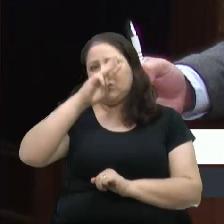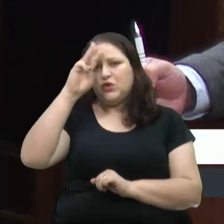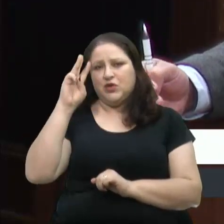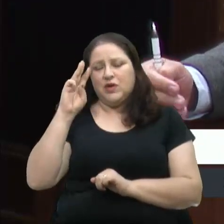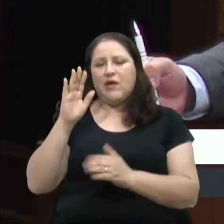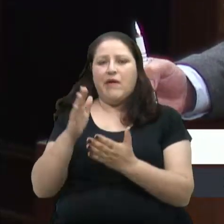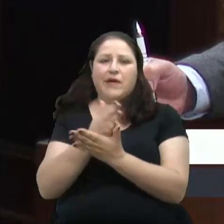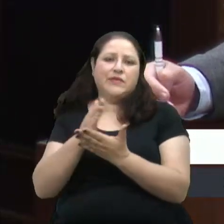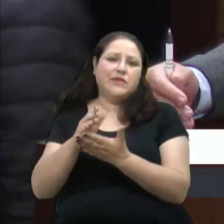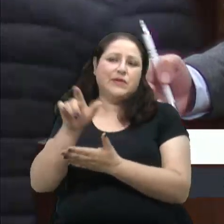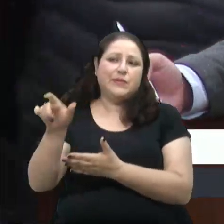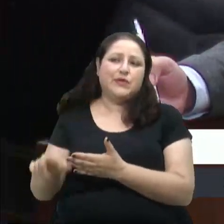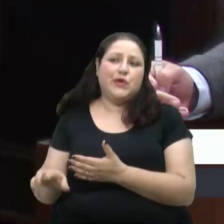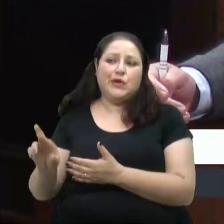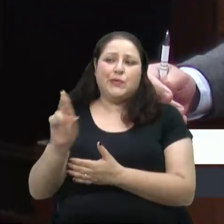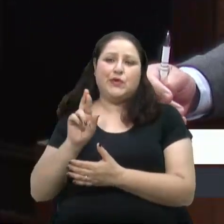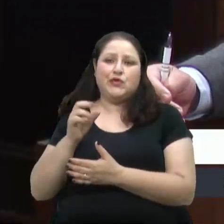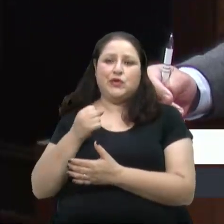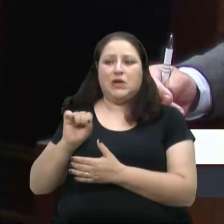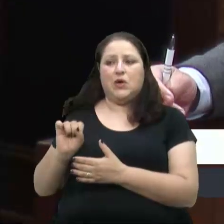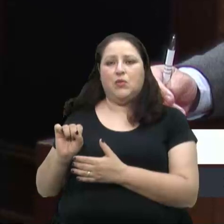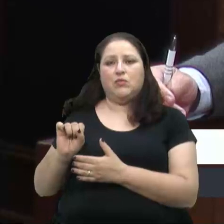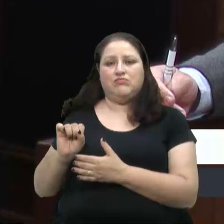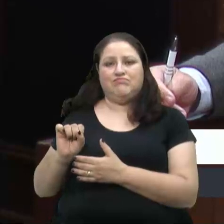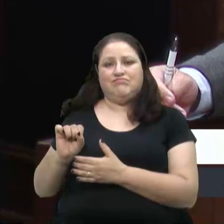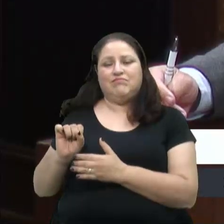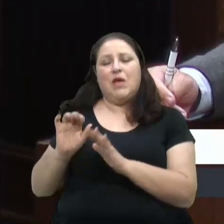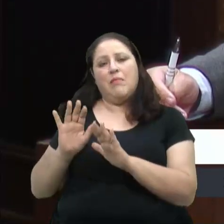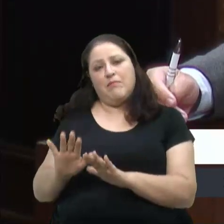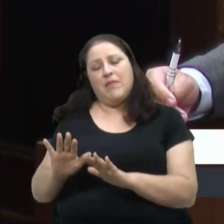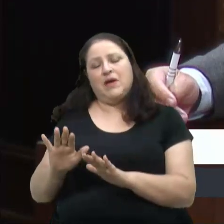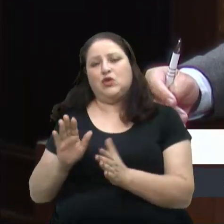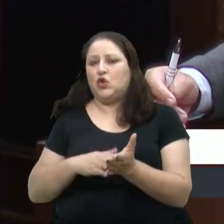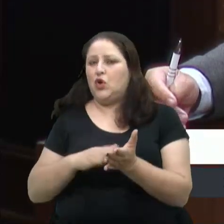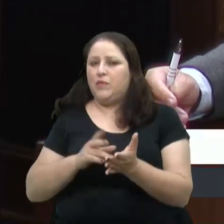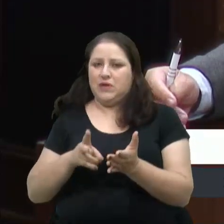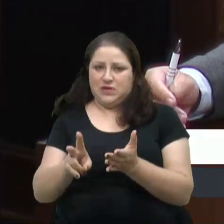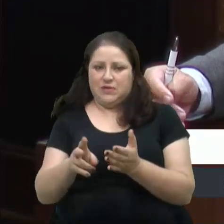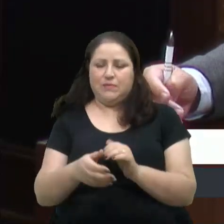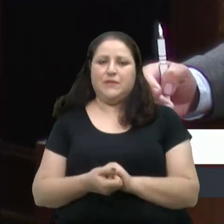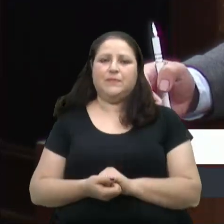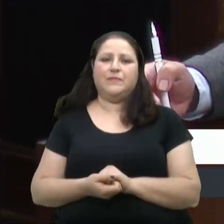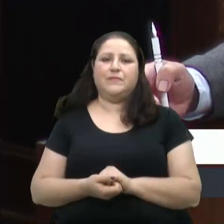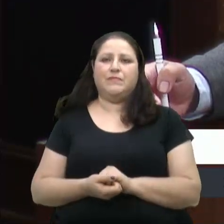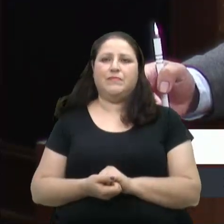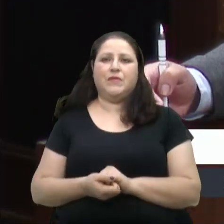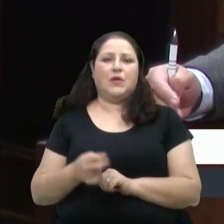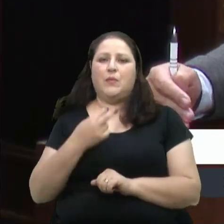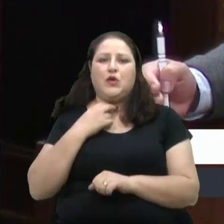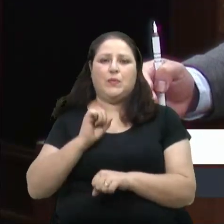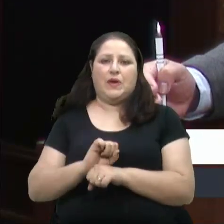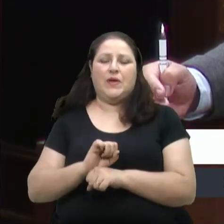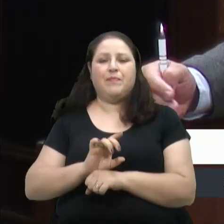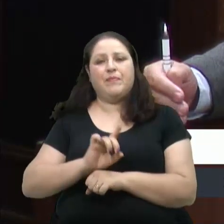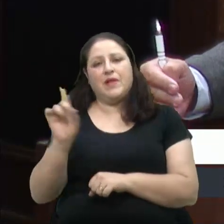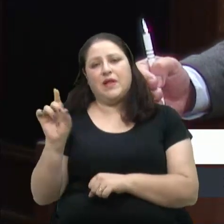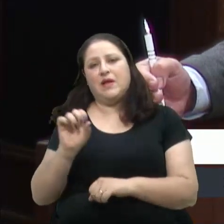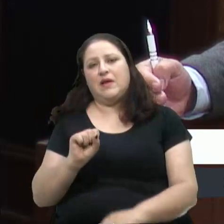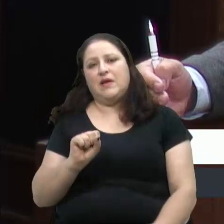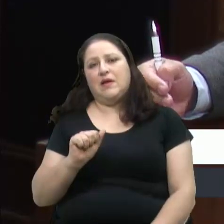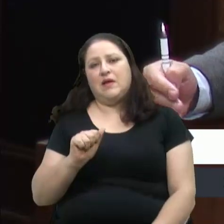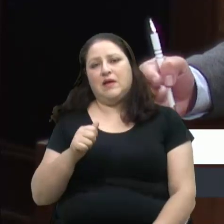a gente tem que ouvir ou não mas a gente não pode parar de de fazer essa cobranças também e principalmente ali na questão de São Peregrino Eu repito né